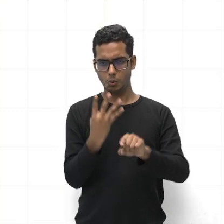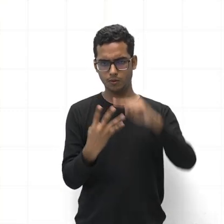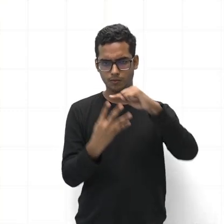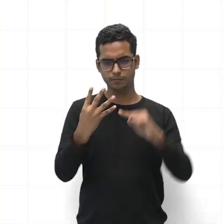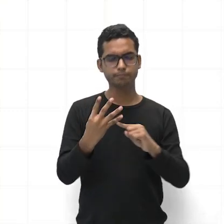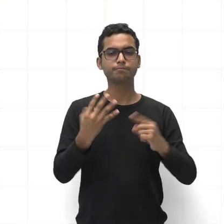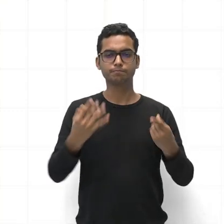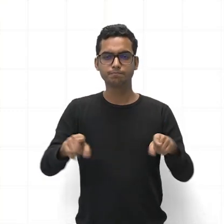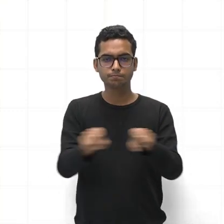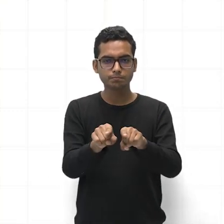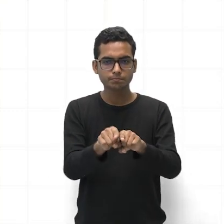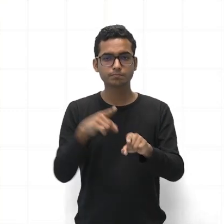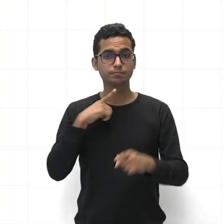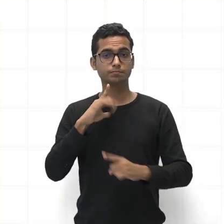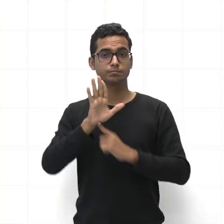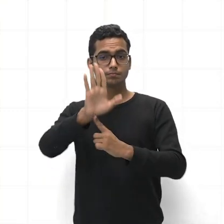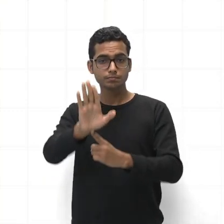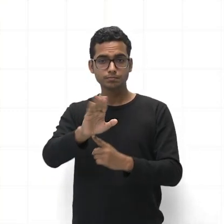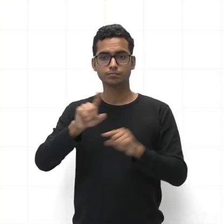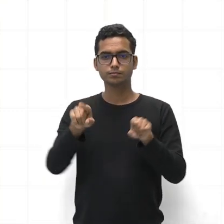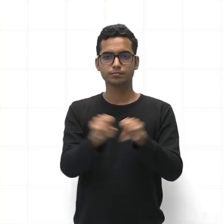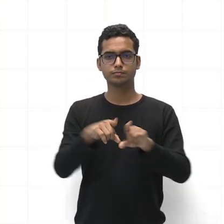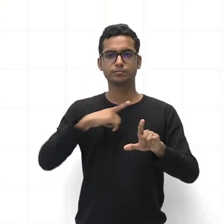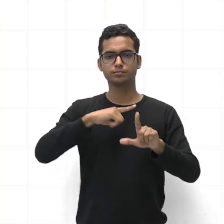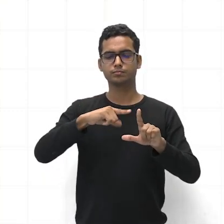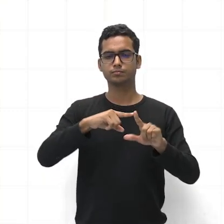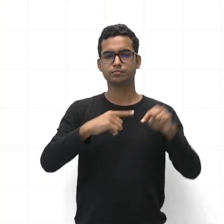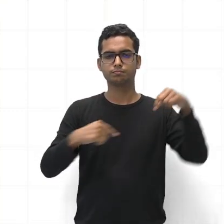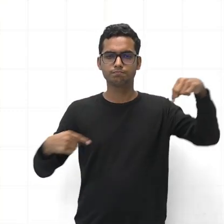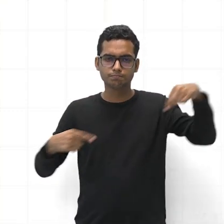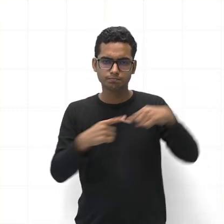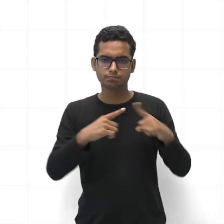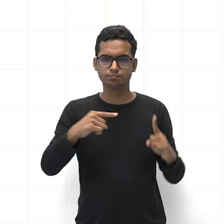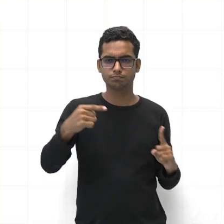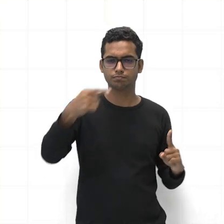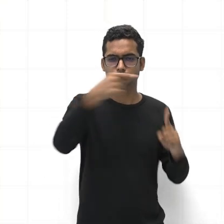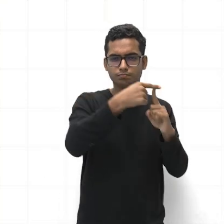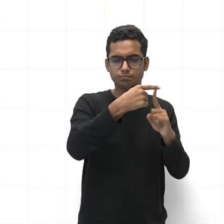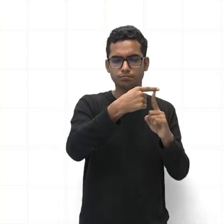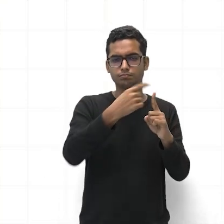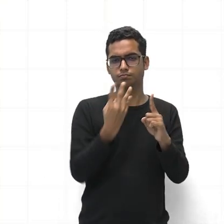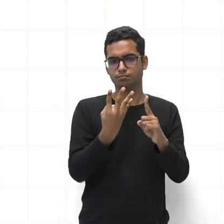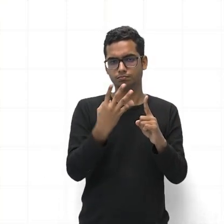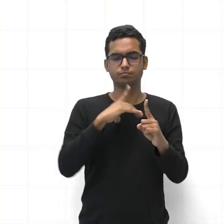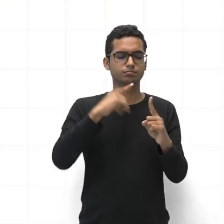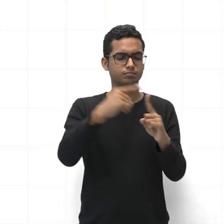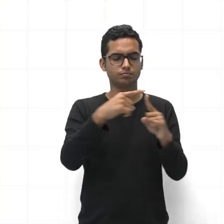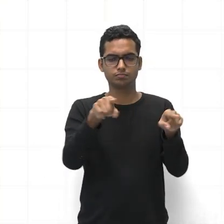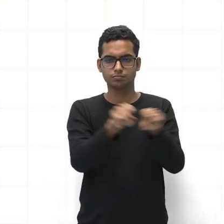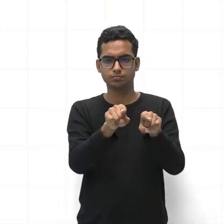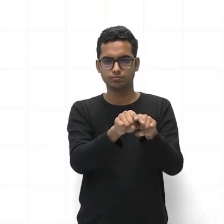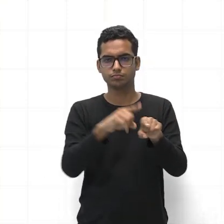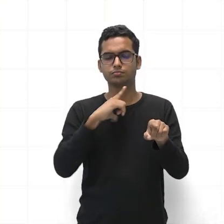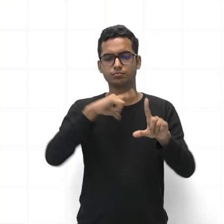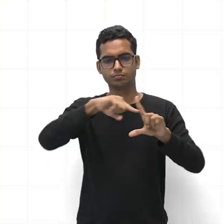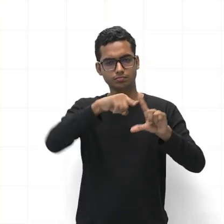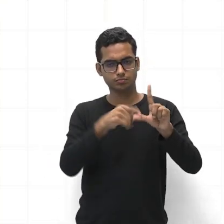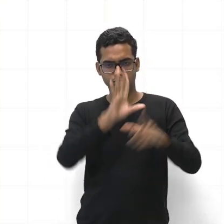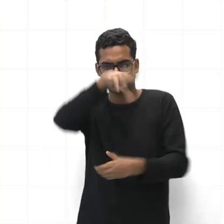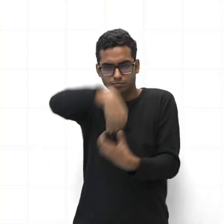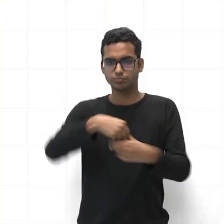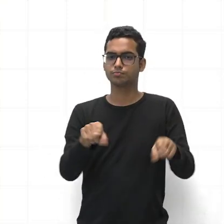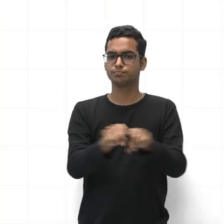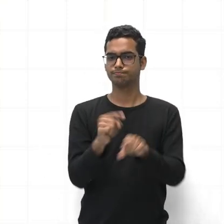são caracterizados pelas presenças de quatro vértices e quatro ângulos internos. Os tipos comuns de quadriláteros incluem